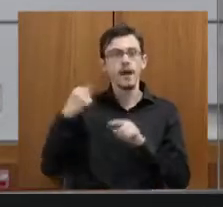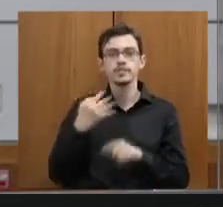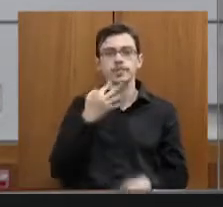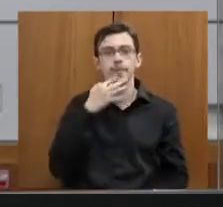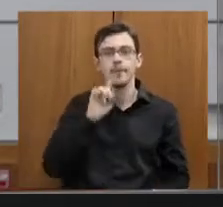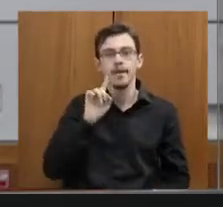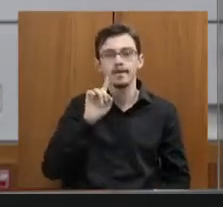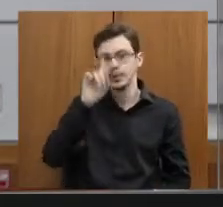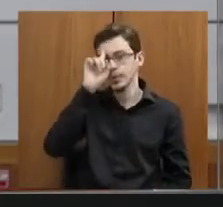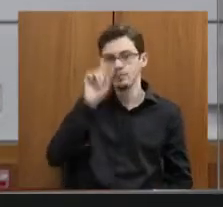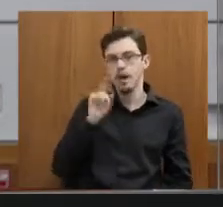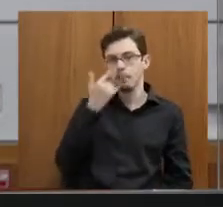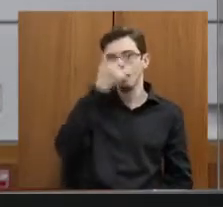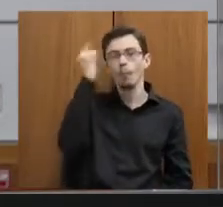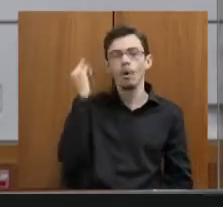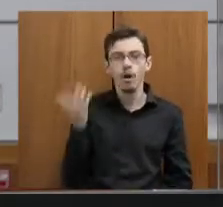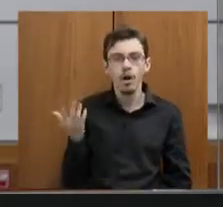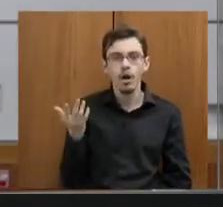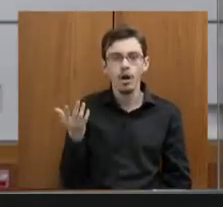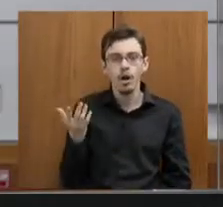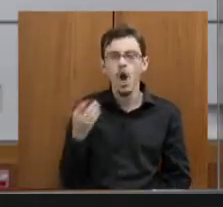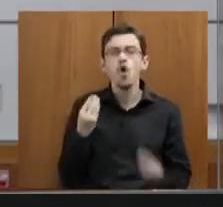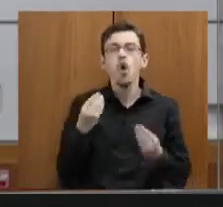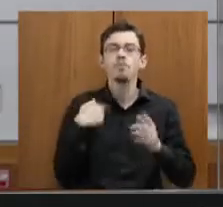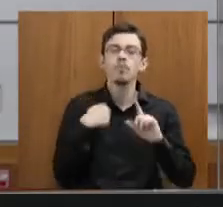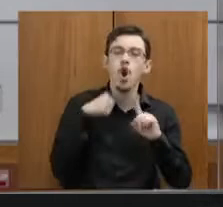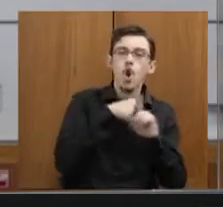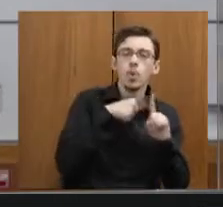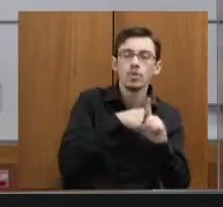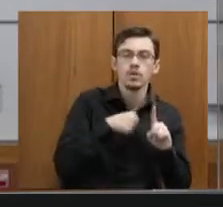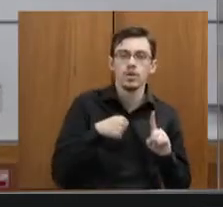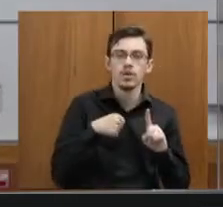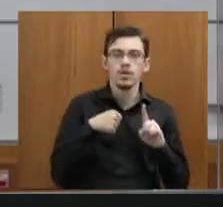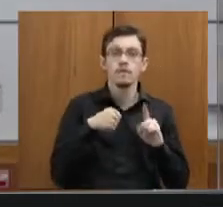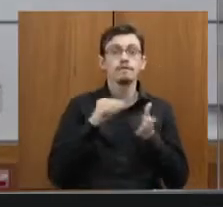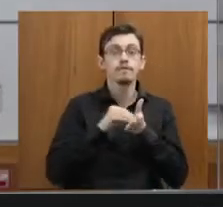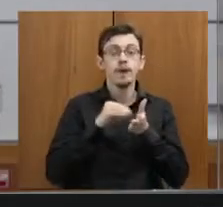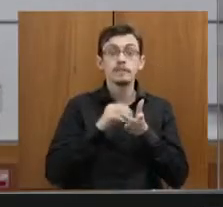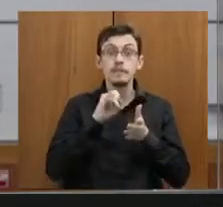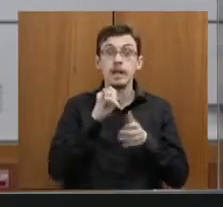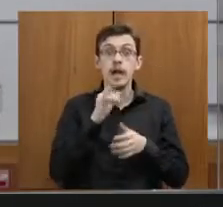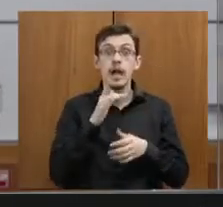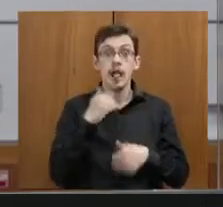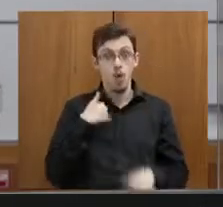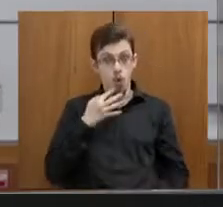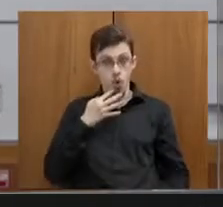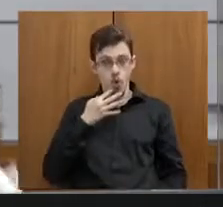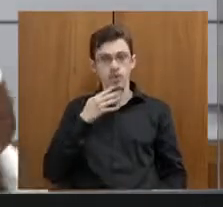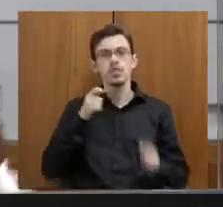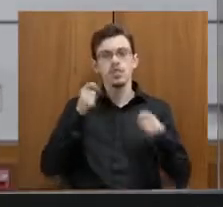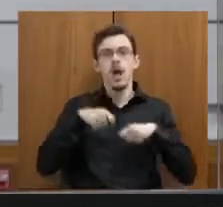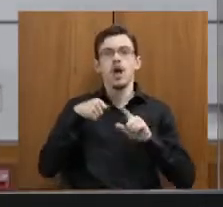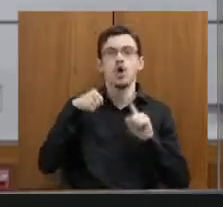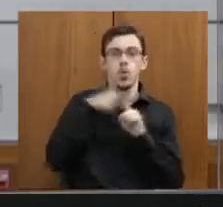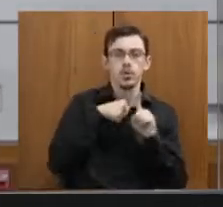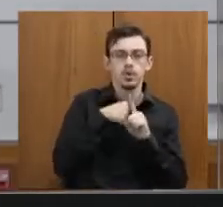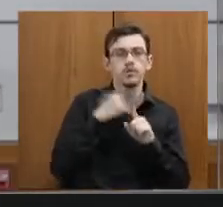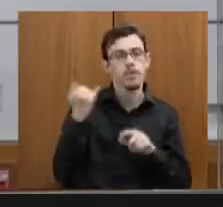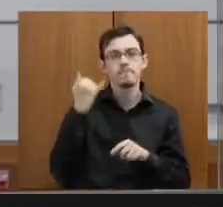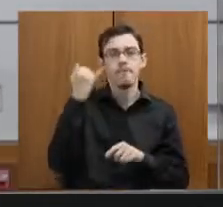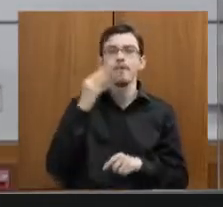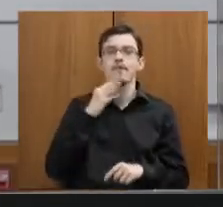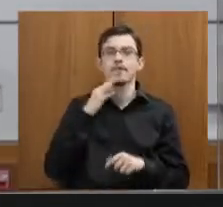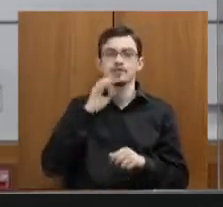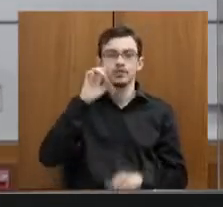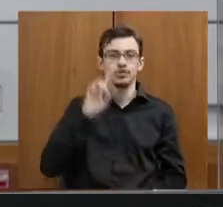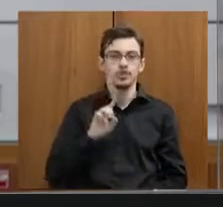tem conhecimento dela e a gente só pode exigir os nossos direitos que a gente sabe deles então é importante conhecê-los